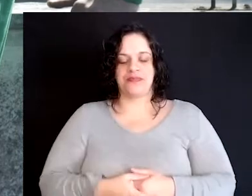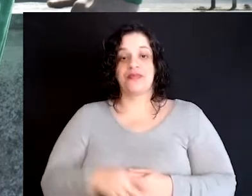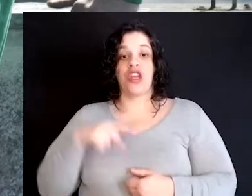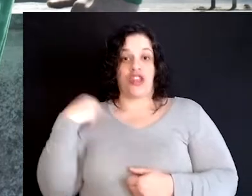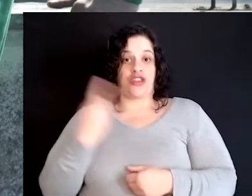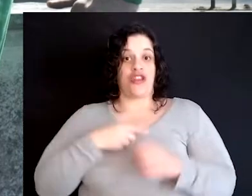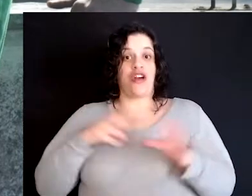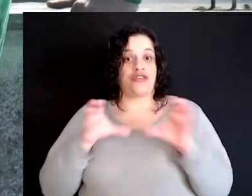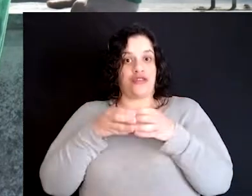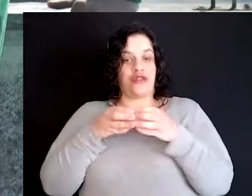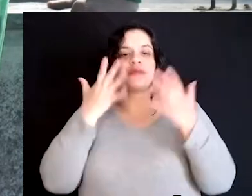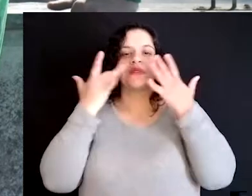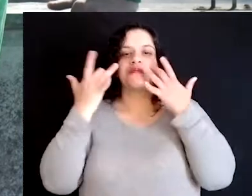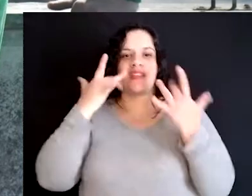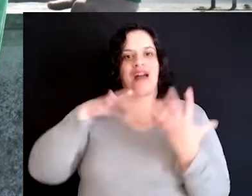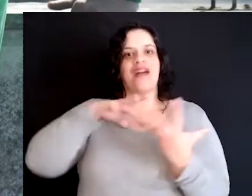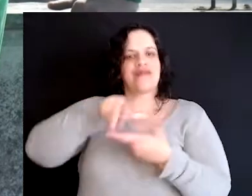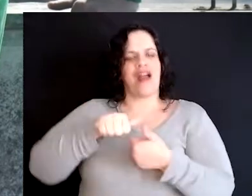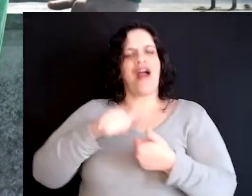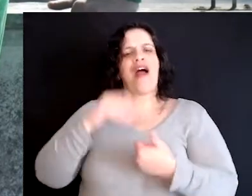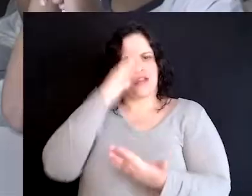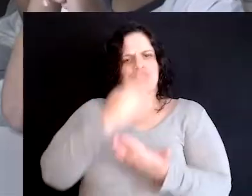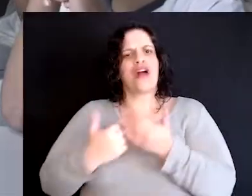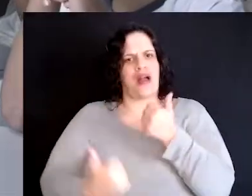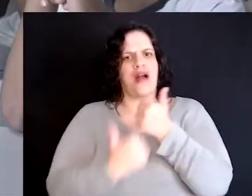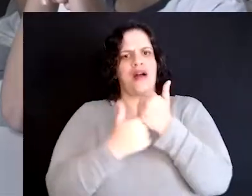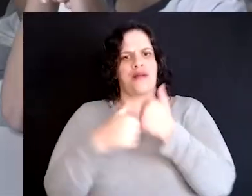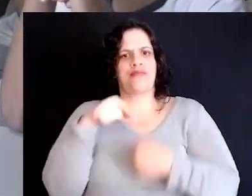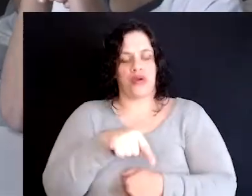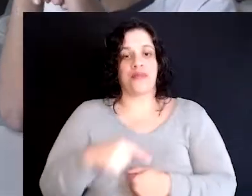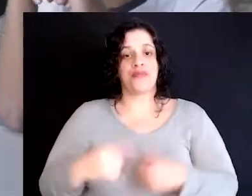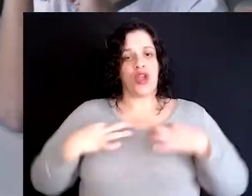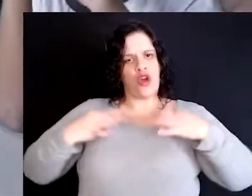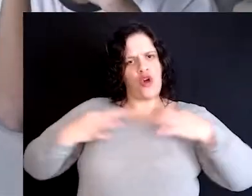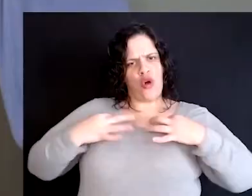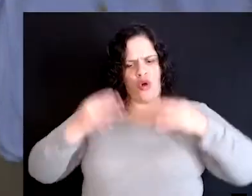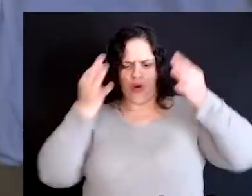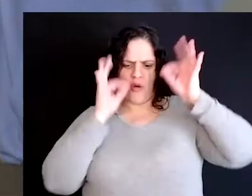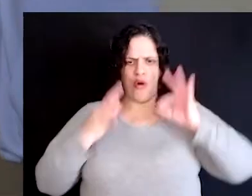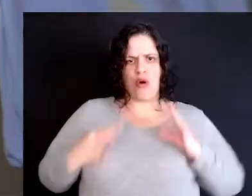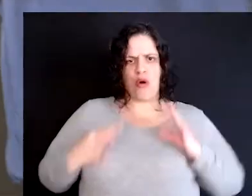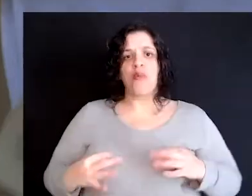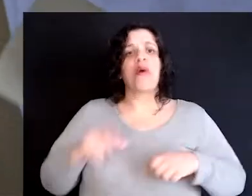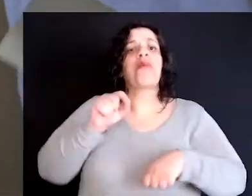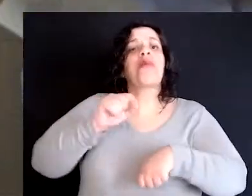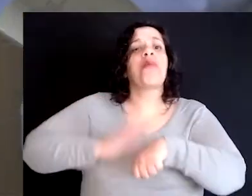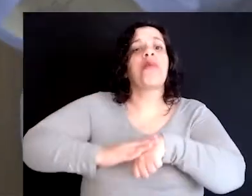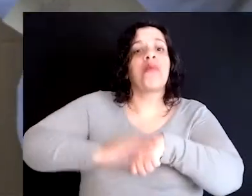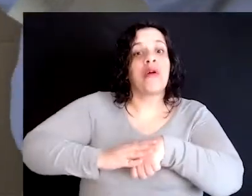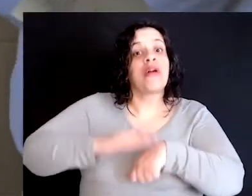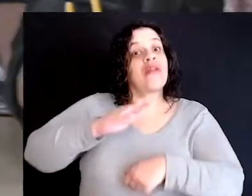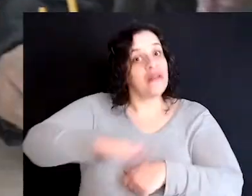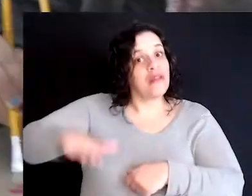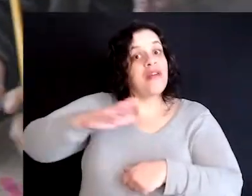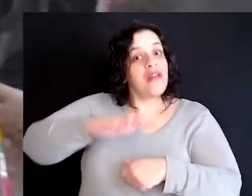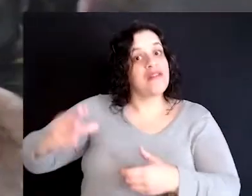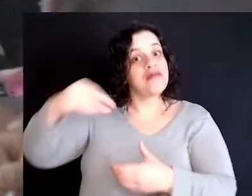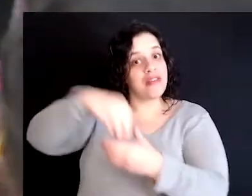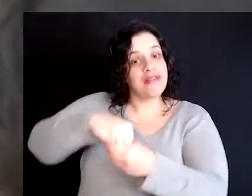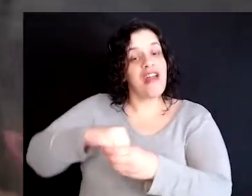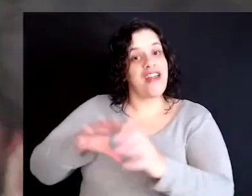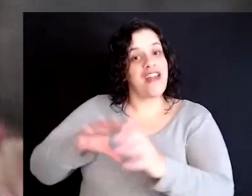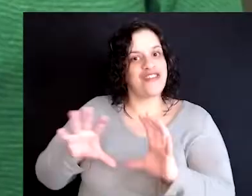Espetáculo da Terra acreditamos e apoiamos isso. Os figurinos e as alegorias são feitos pelas crianças